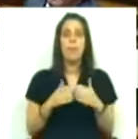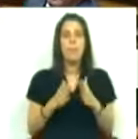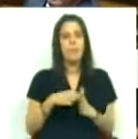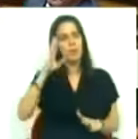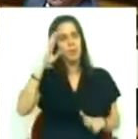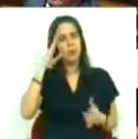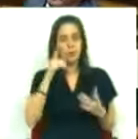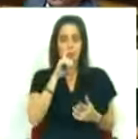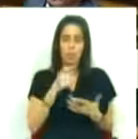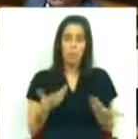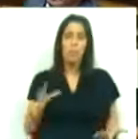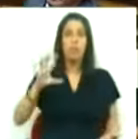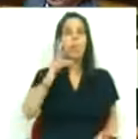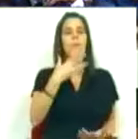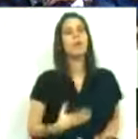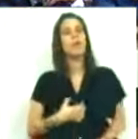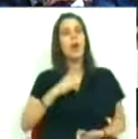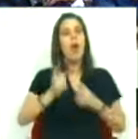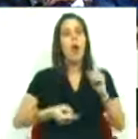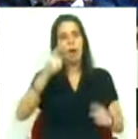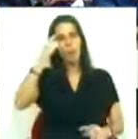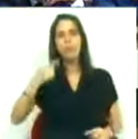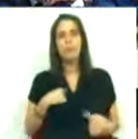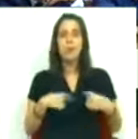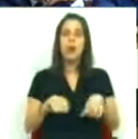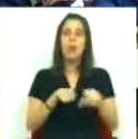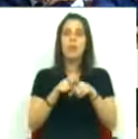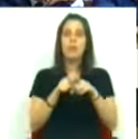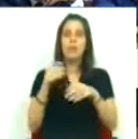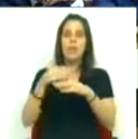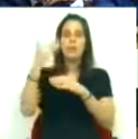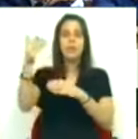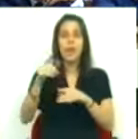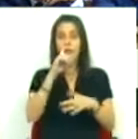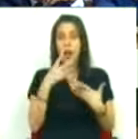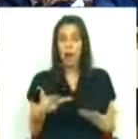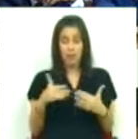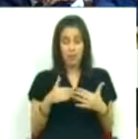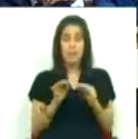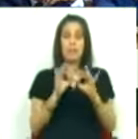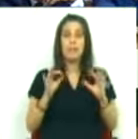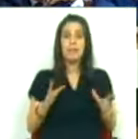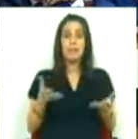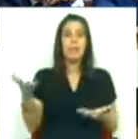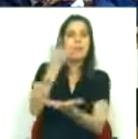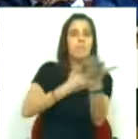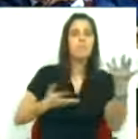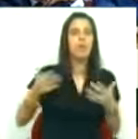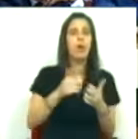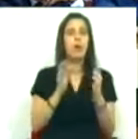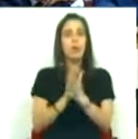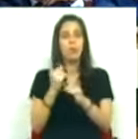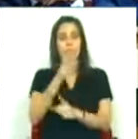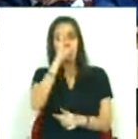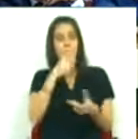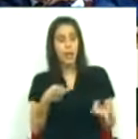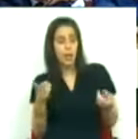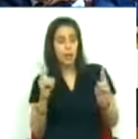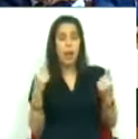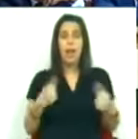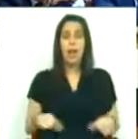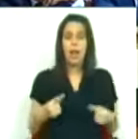muito conscientes do momento em que o país atravessa e, em política externa, são momentos como estes em que se mobilizam todos os instrumentos que o Estado tem à